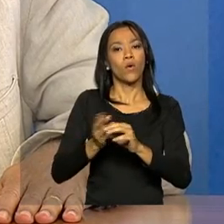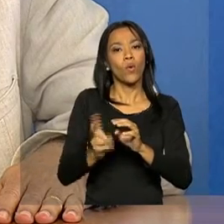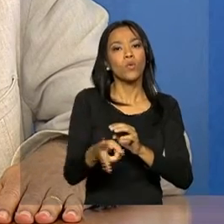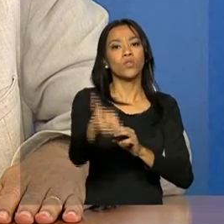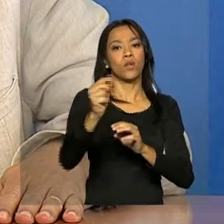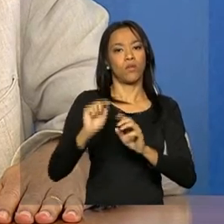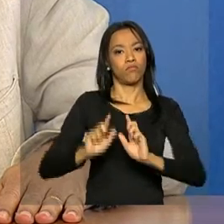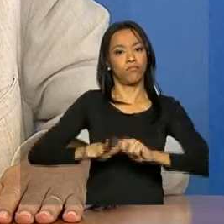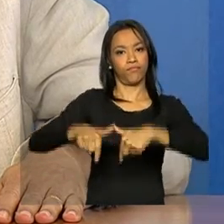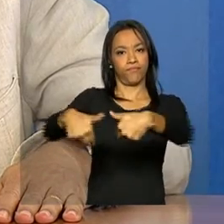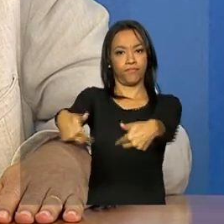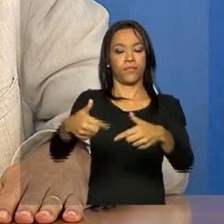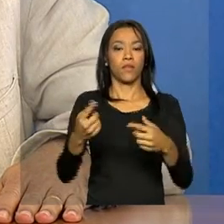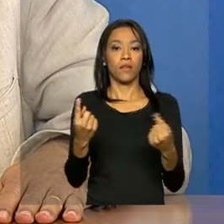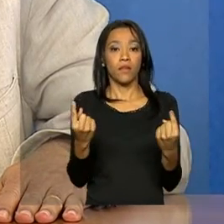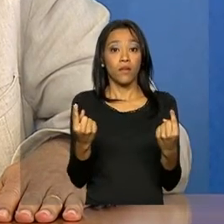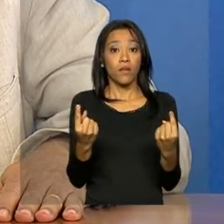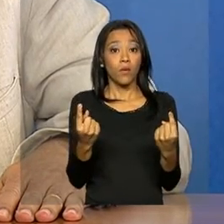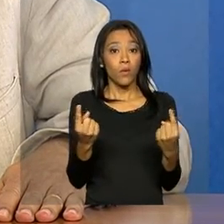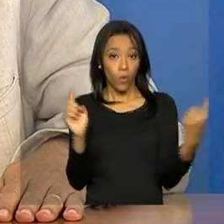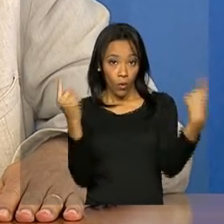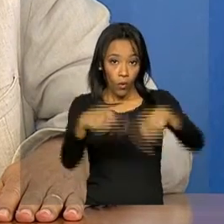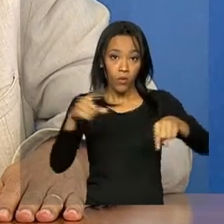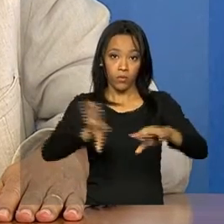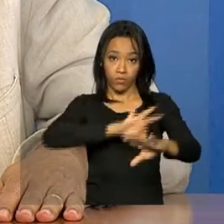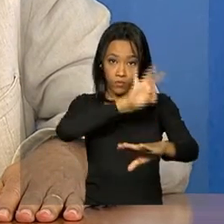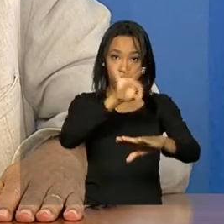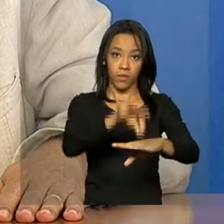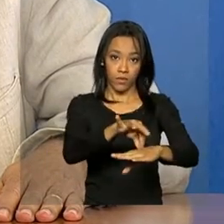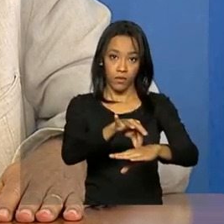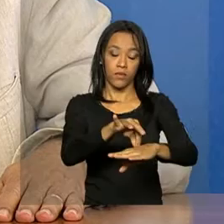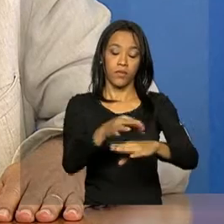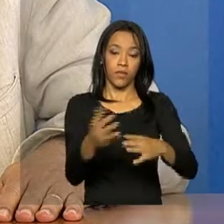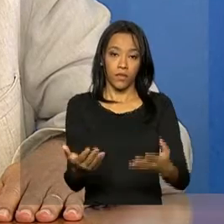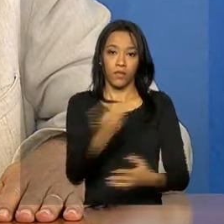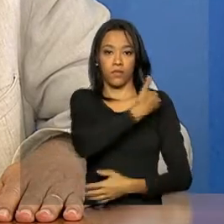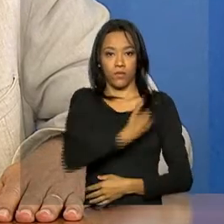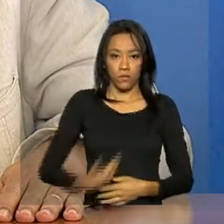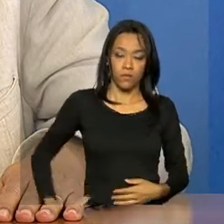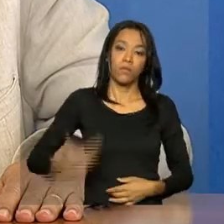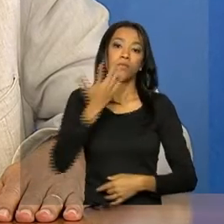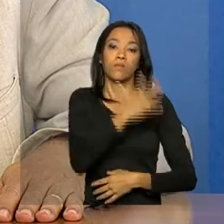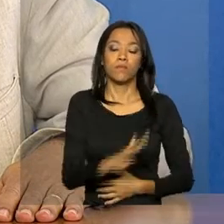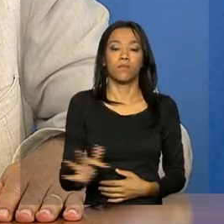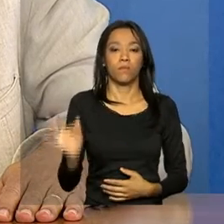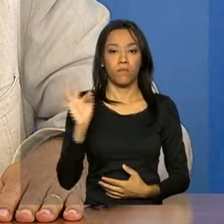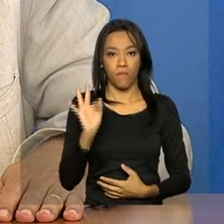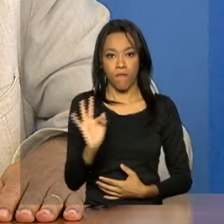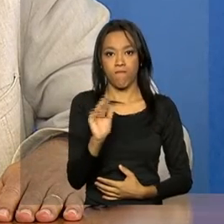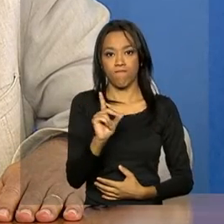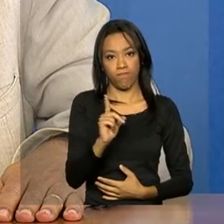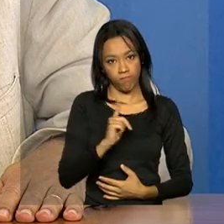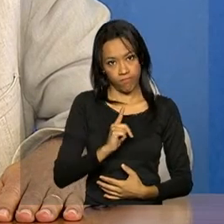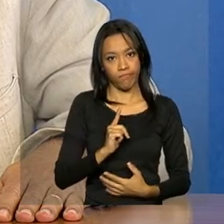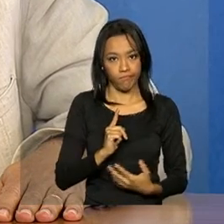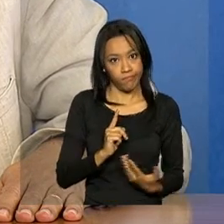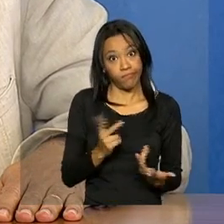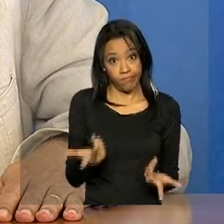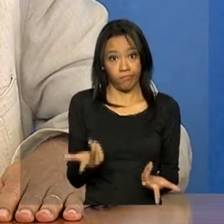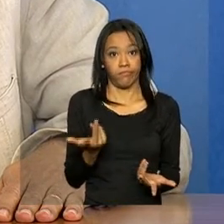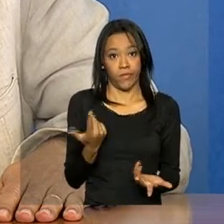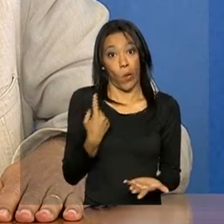combate ao mosquito. E o governo federal tem, naturalmente, a